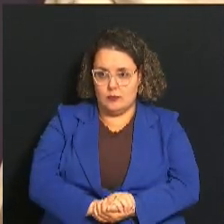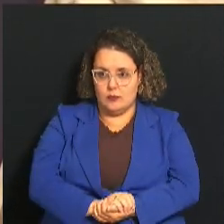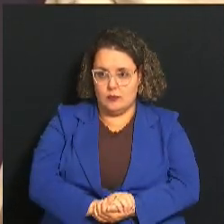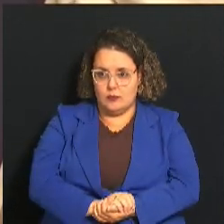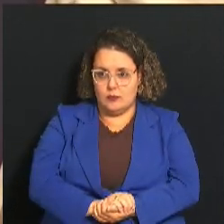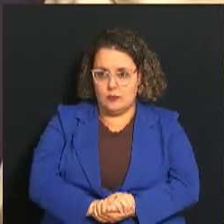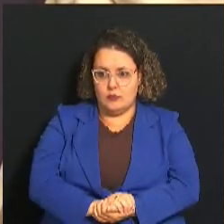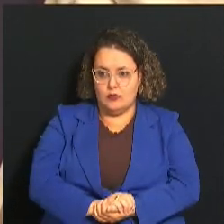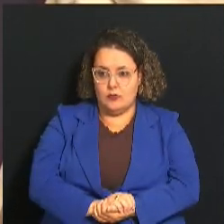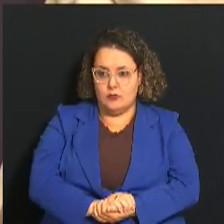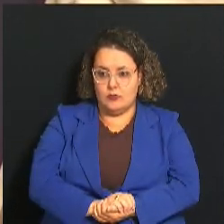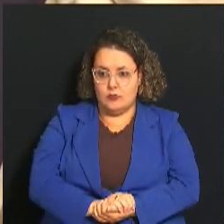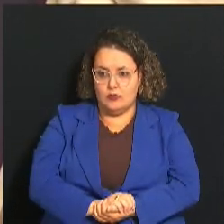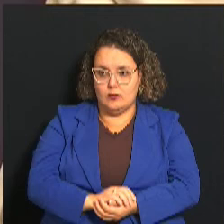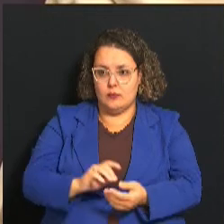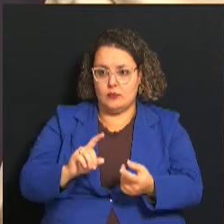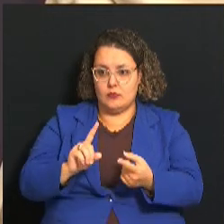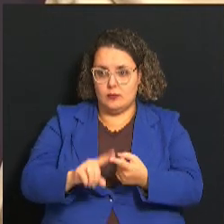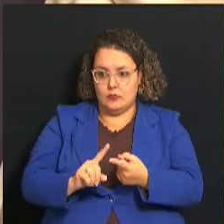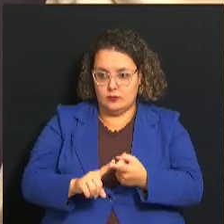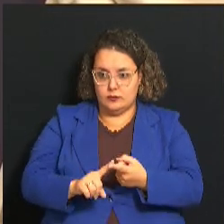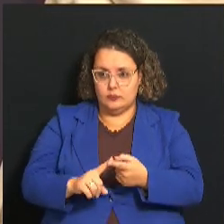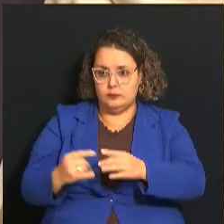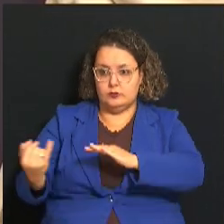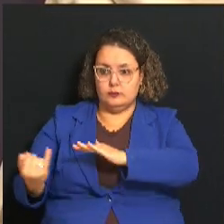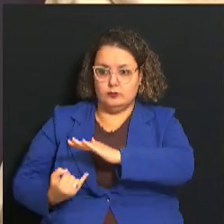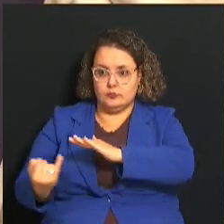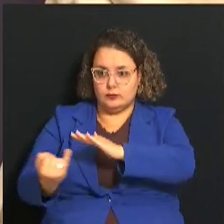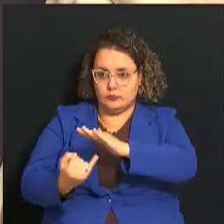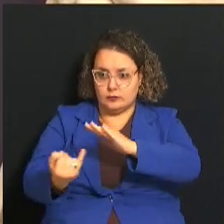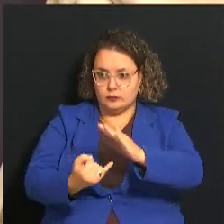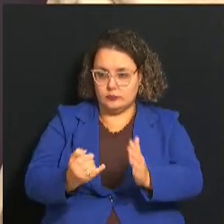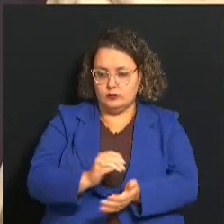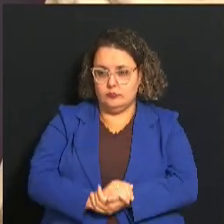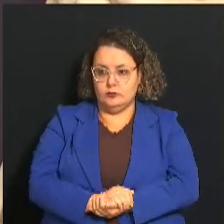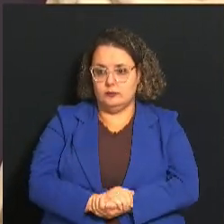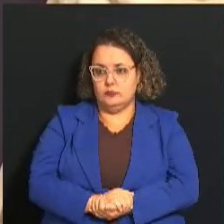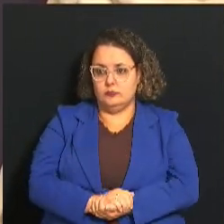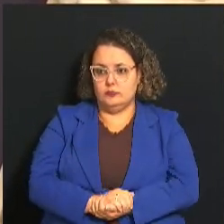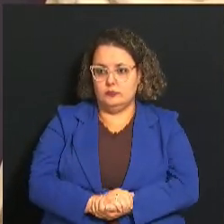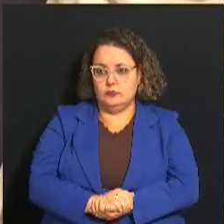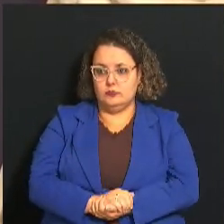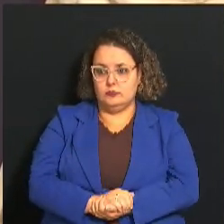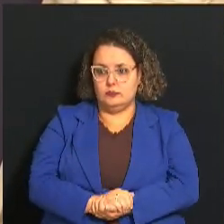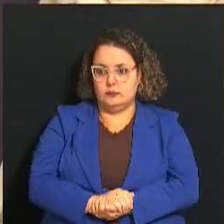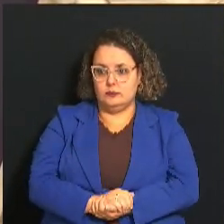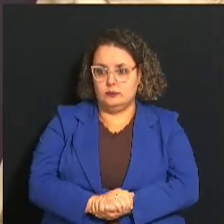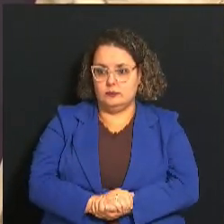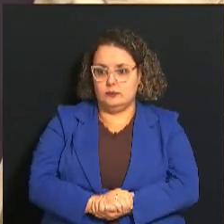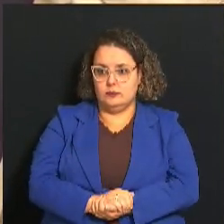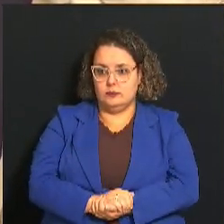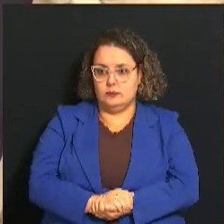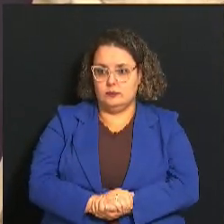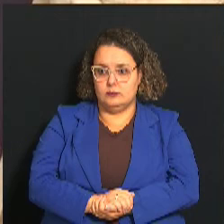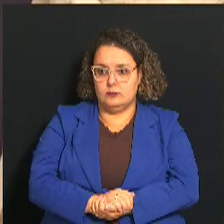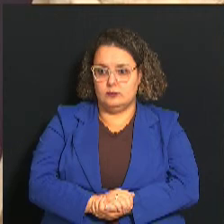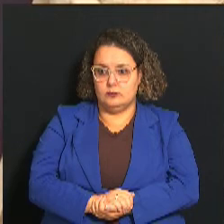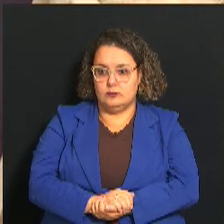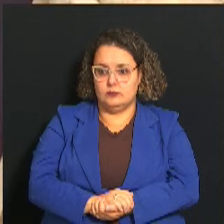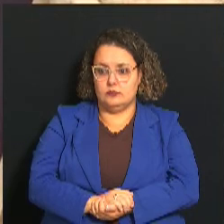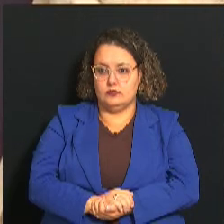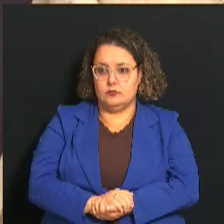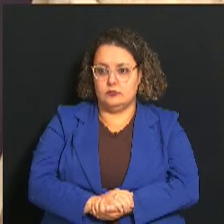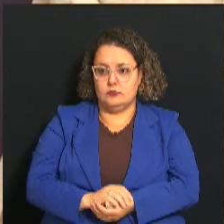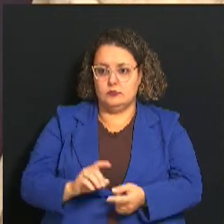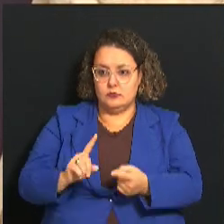compor. O outro, as entidades. A segunda indicação vem pelas entidades. A primeira